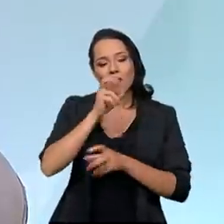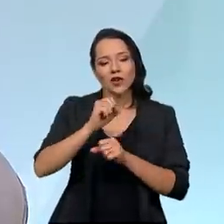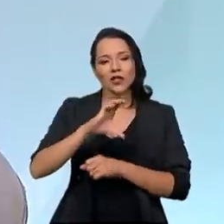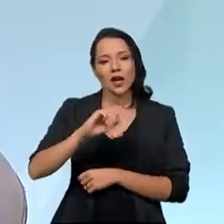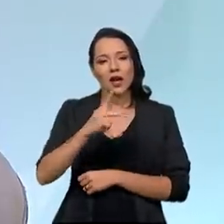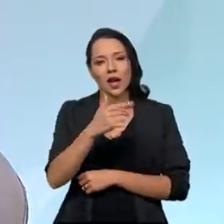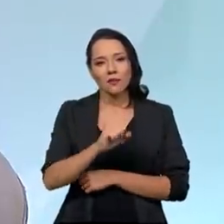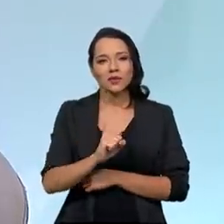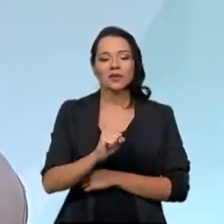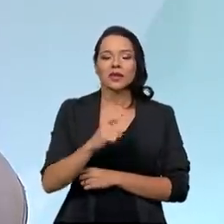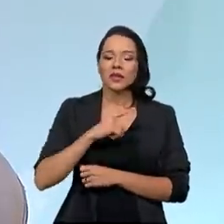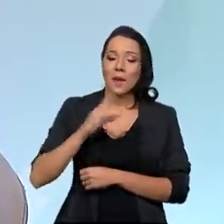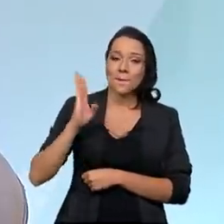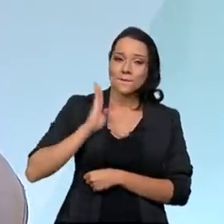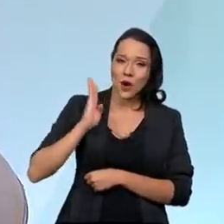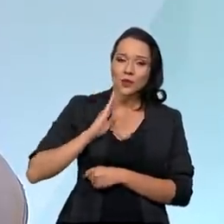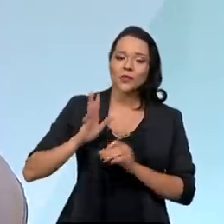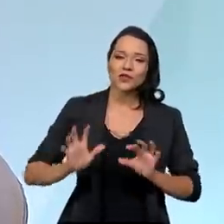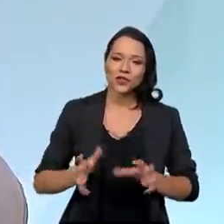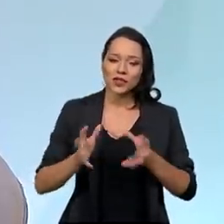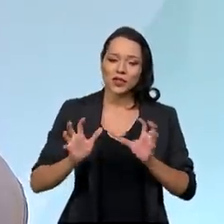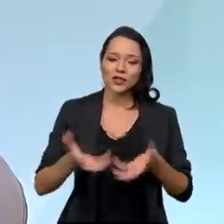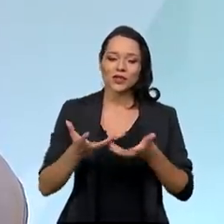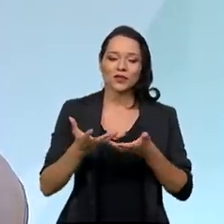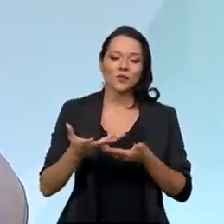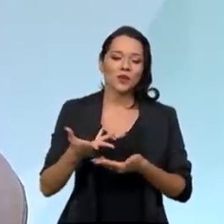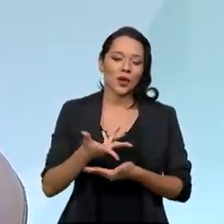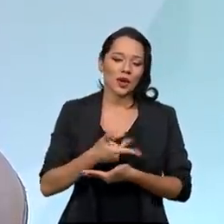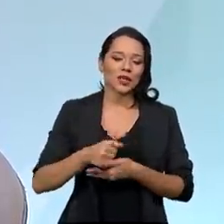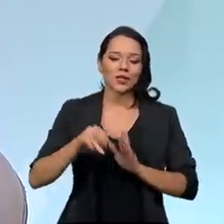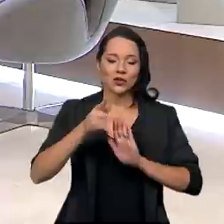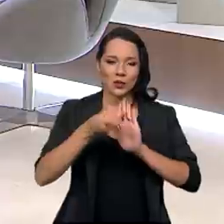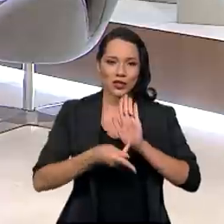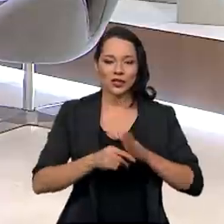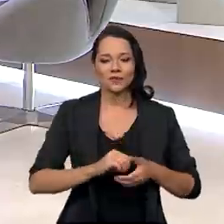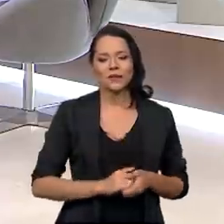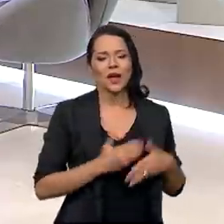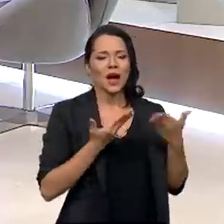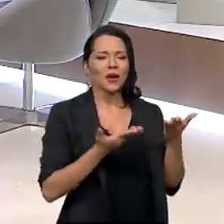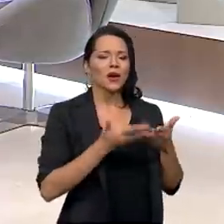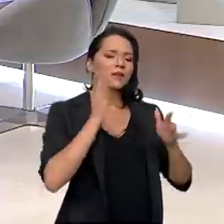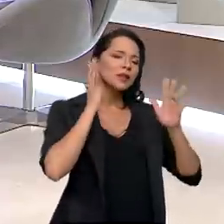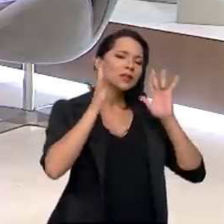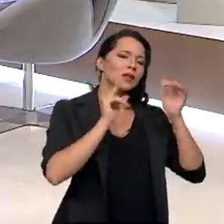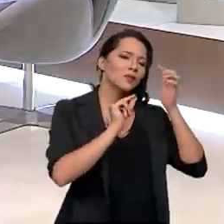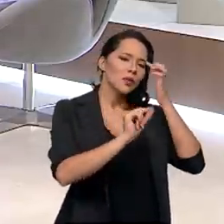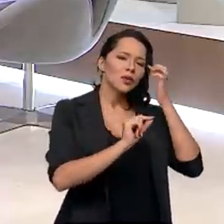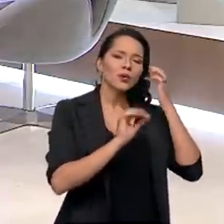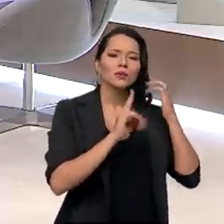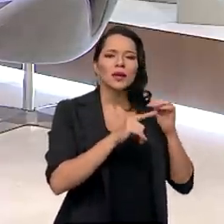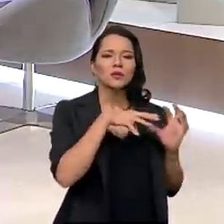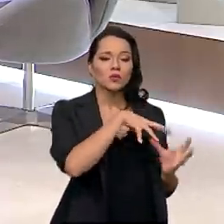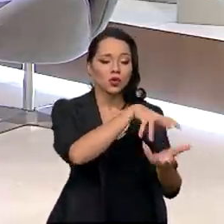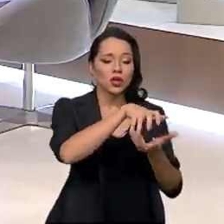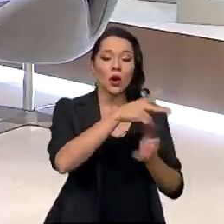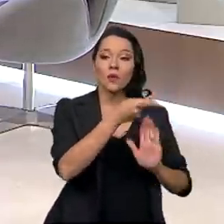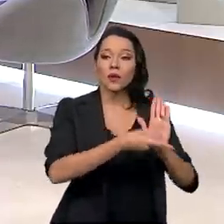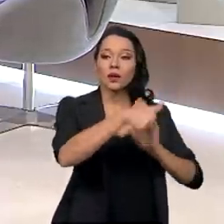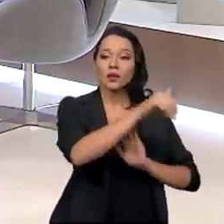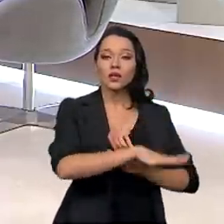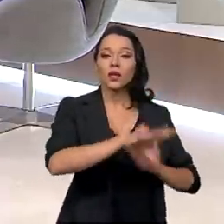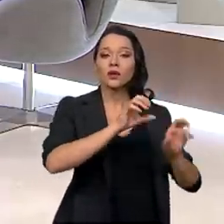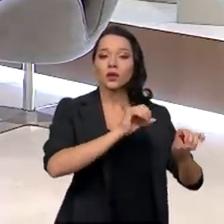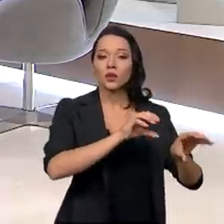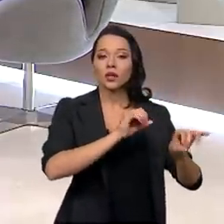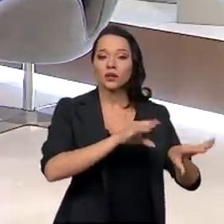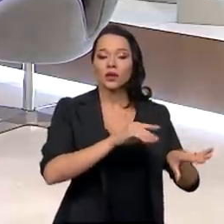CAPES entra com bolsas de incentivo para a qualidade desses projetos. Agora, pensando um pouco em termos mais globais, o Plano Nacional da